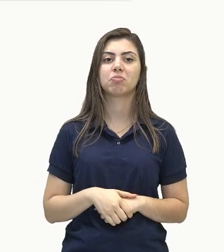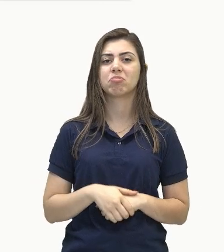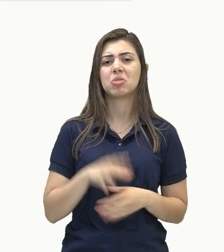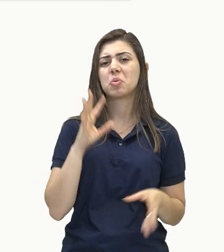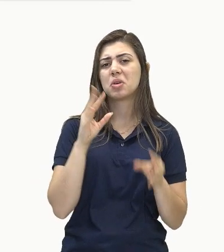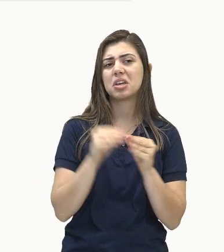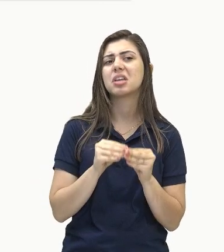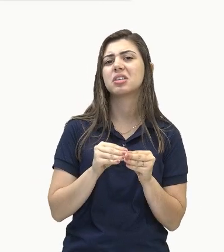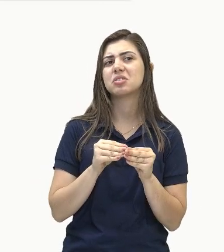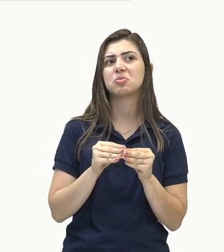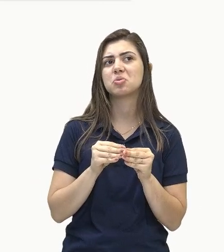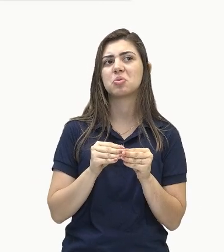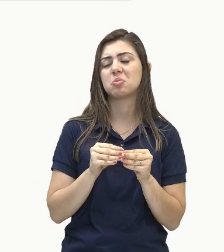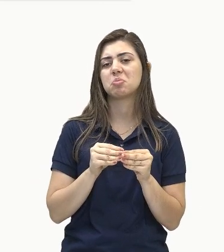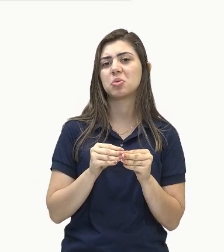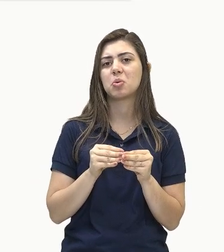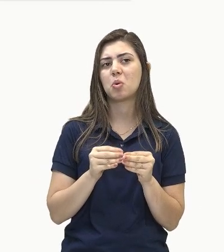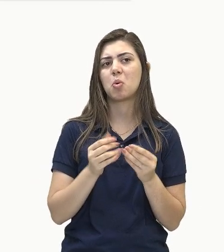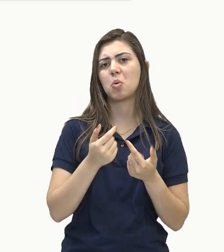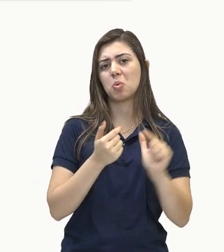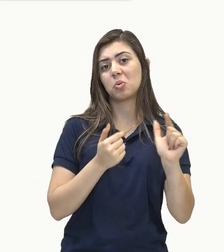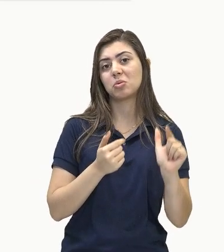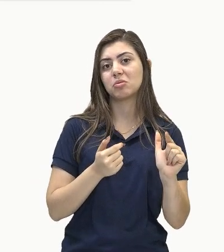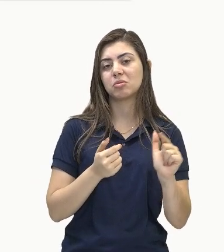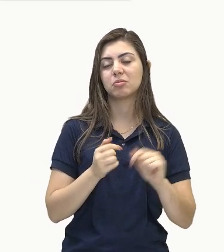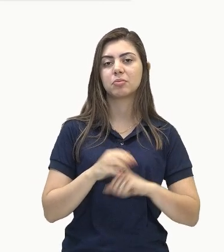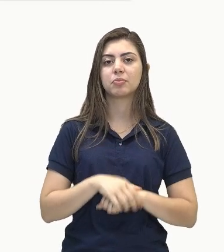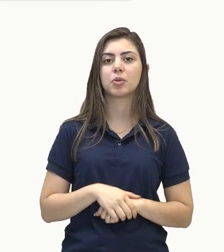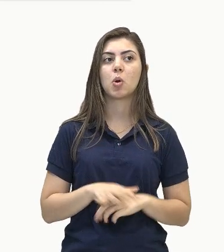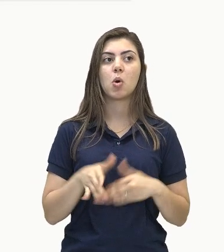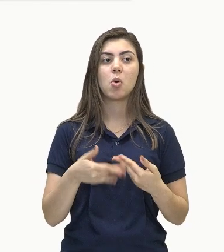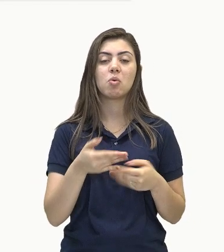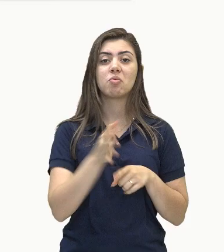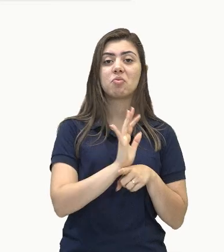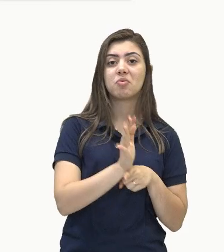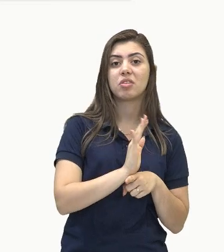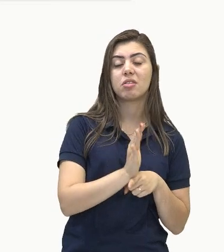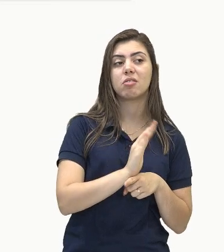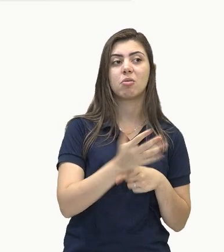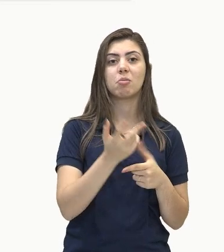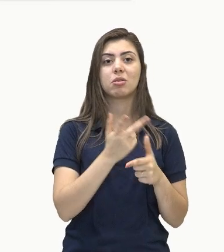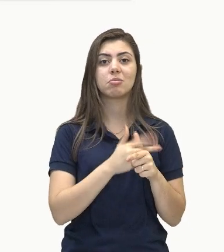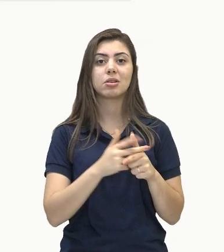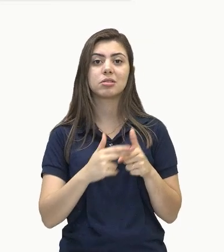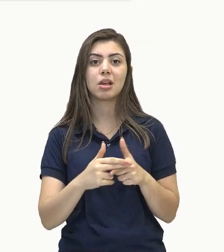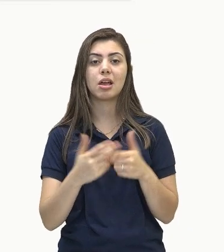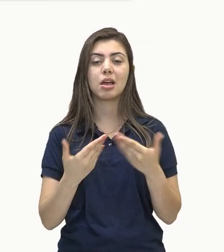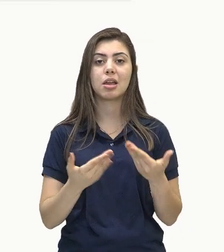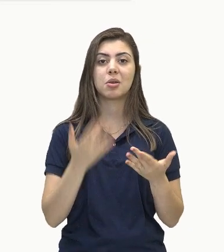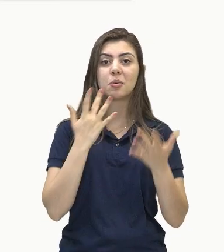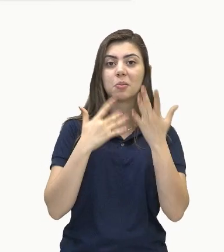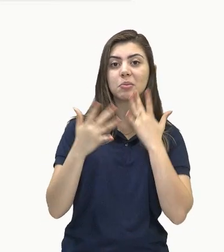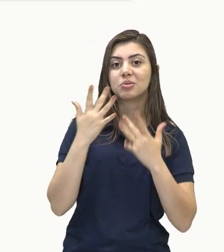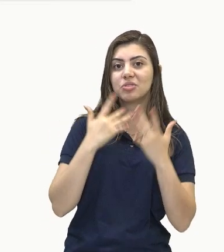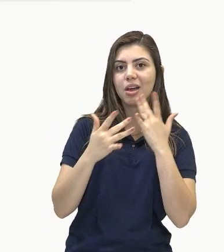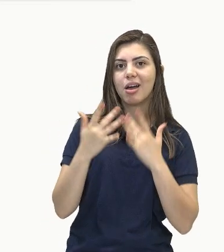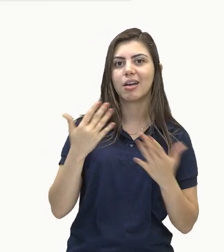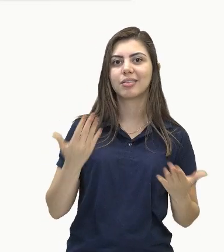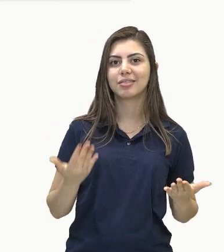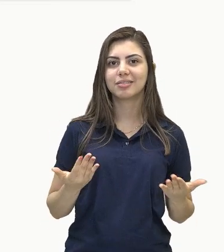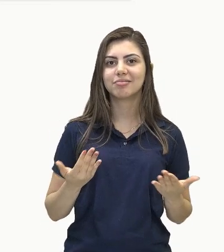resumo de uma obra, pode ser um filme, pode ser uma série, uma peça